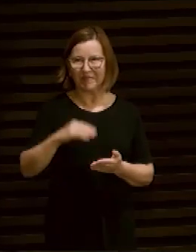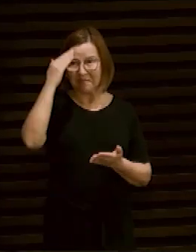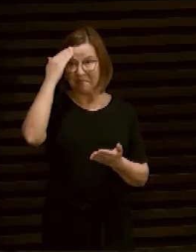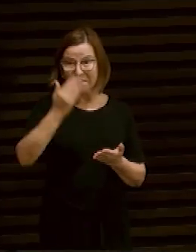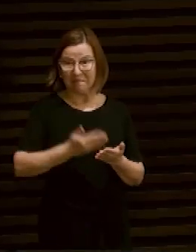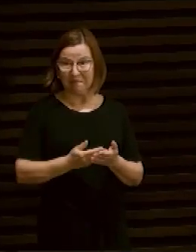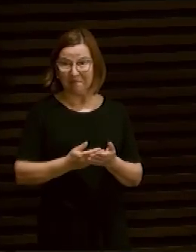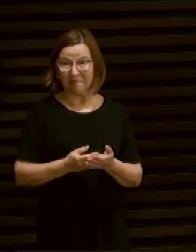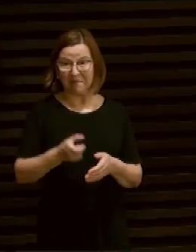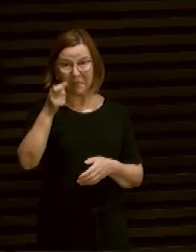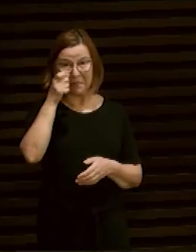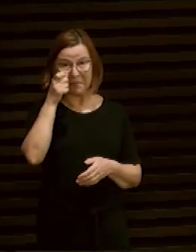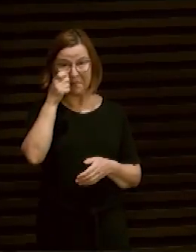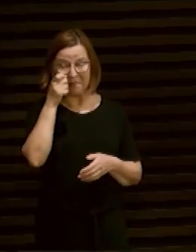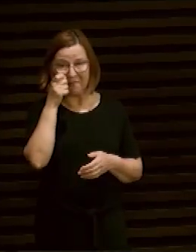considerai